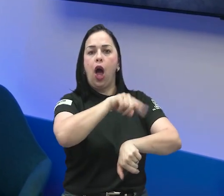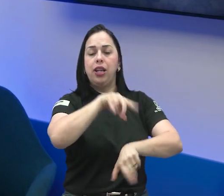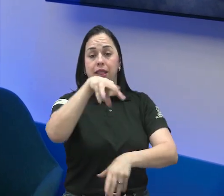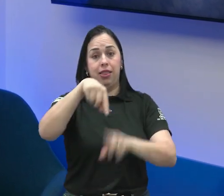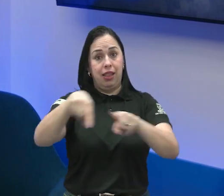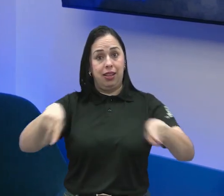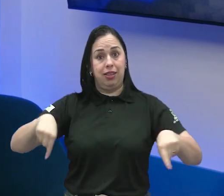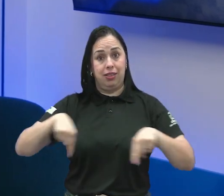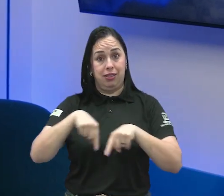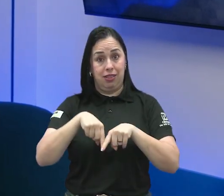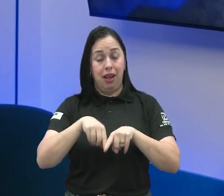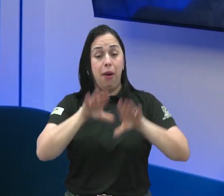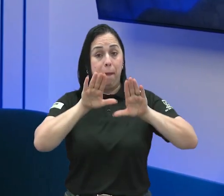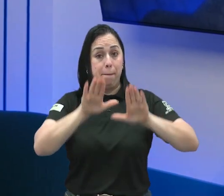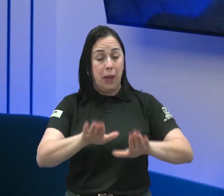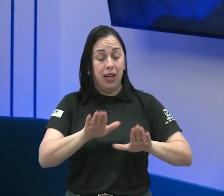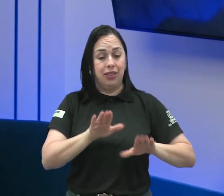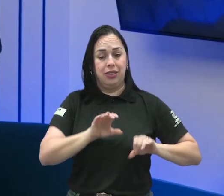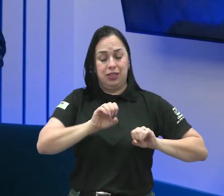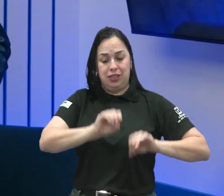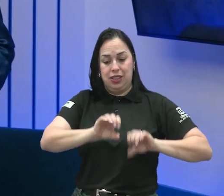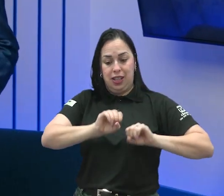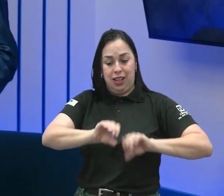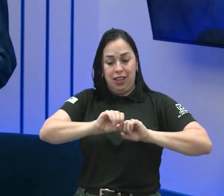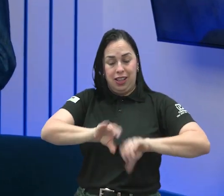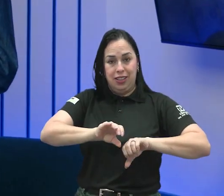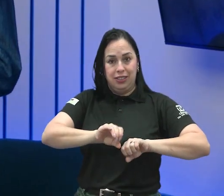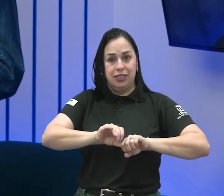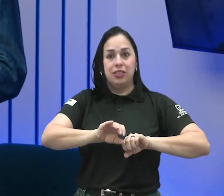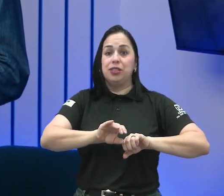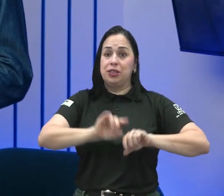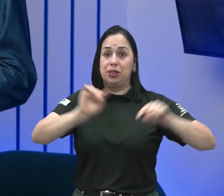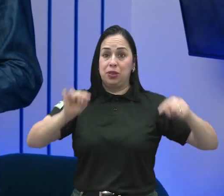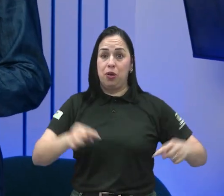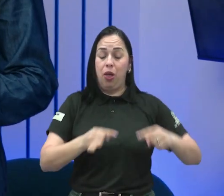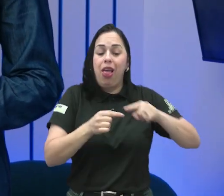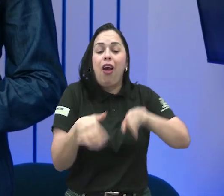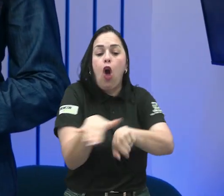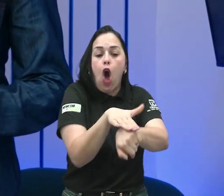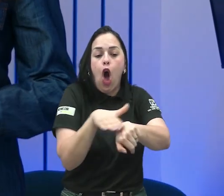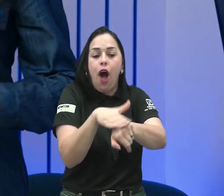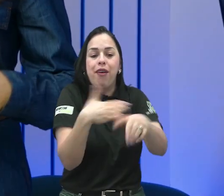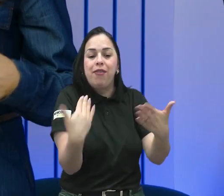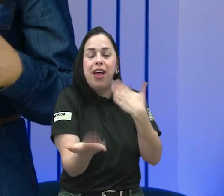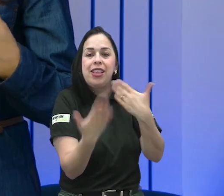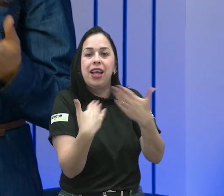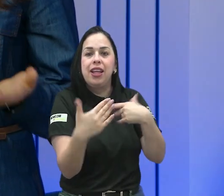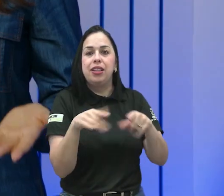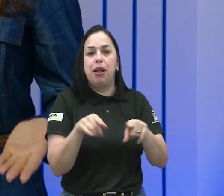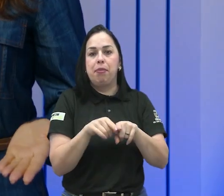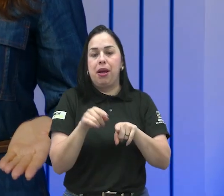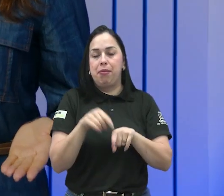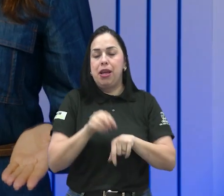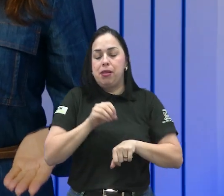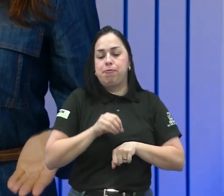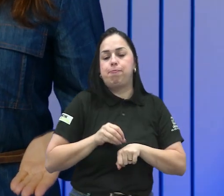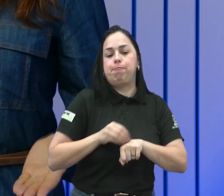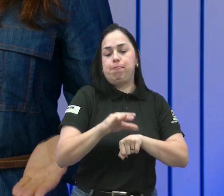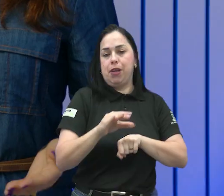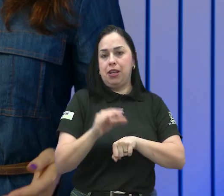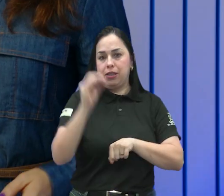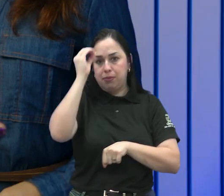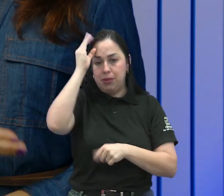aula. Educar em tempos multimediáticos tem muito mais a ver com diálogo do que apenas transmissão do